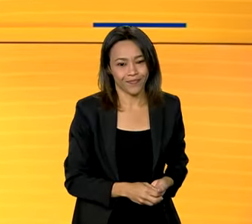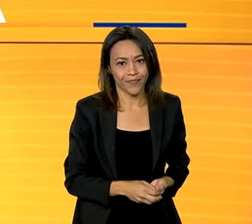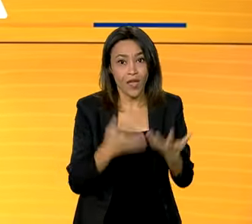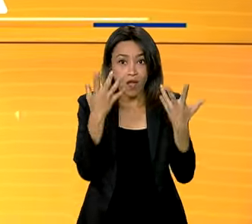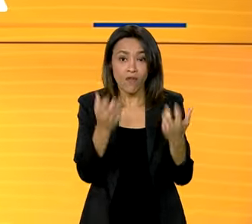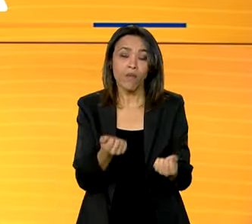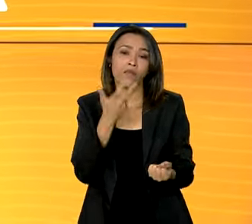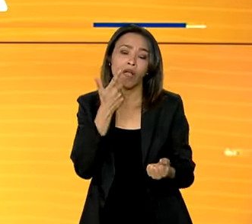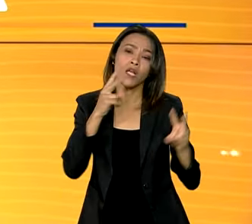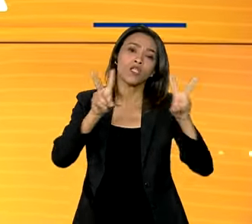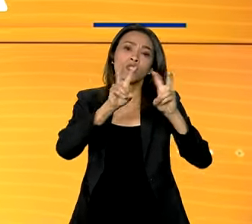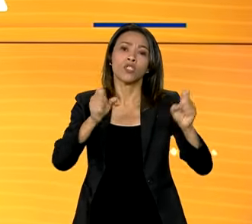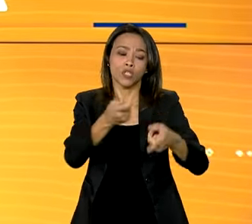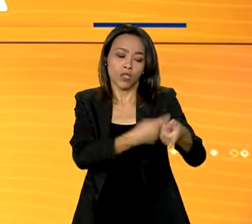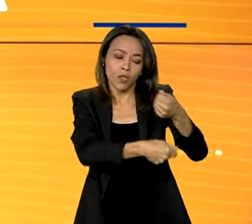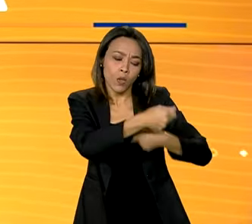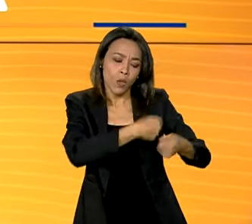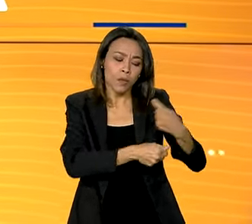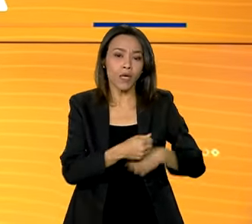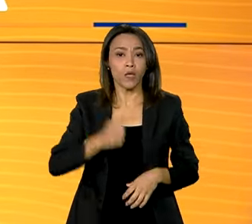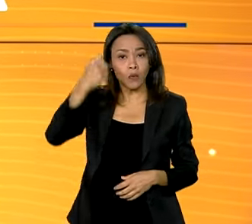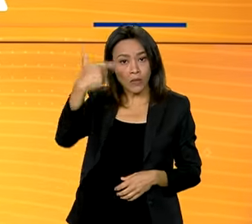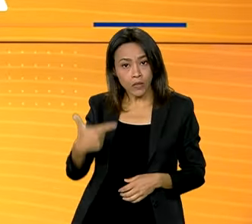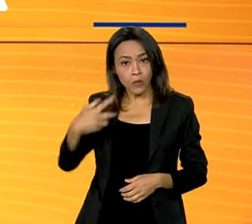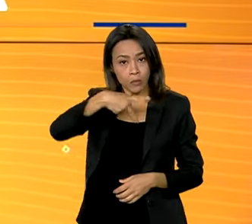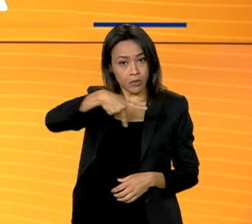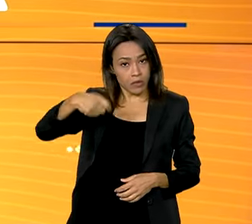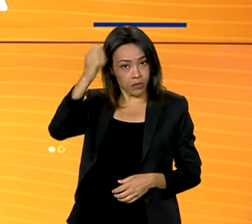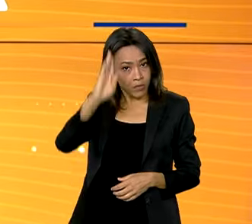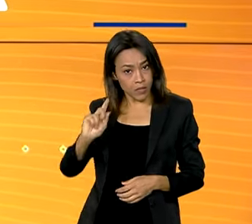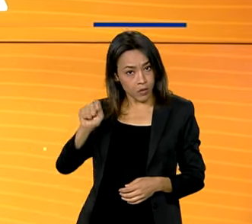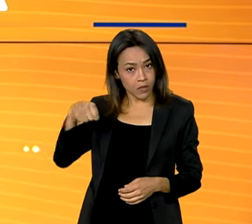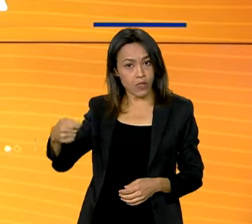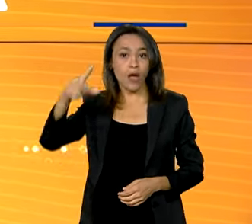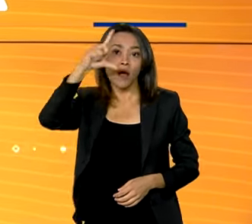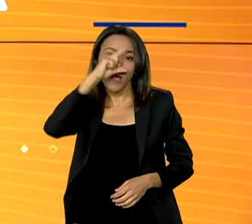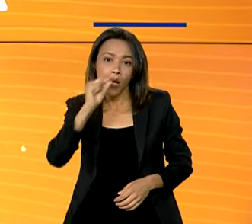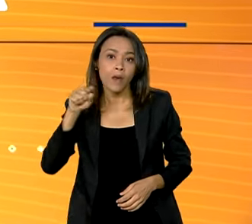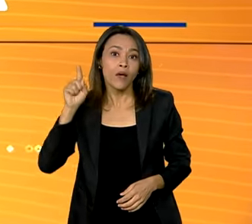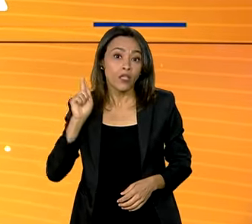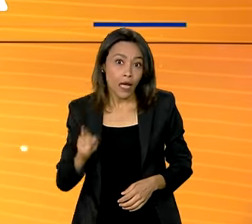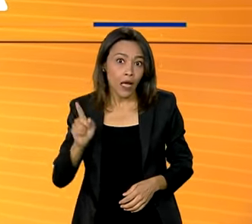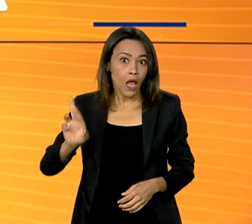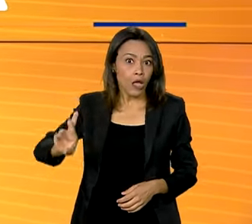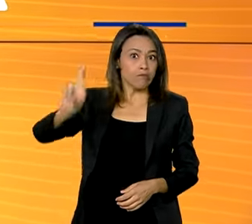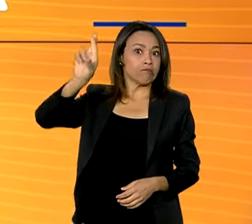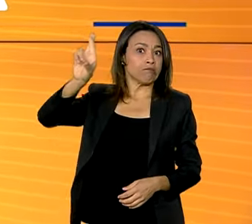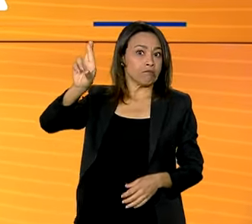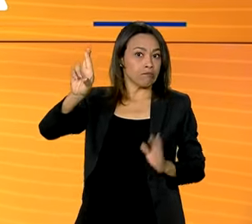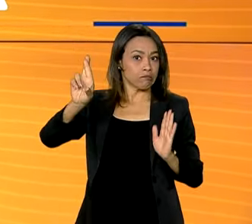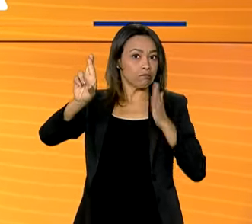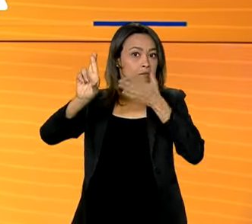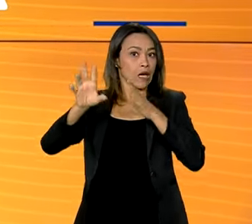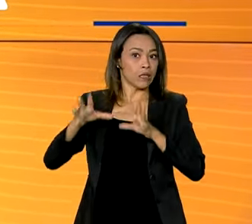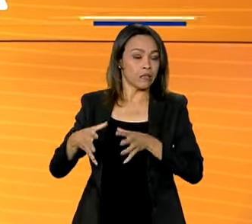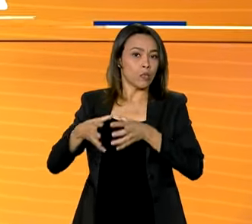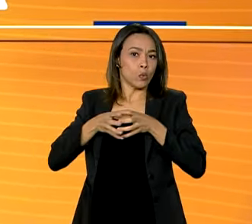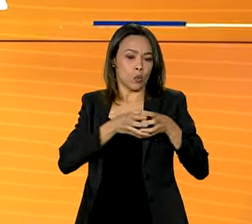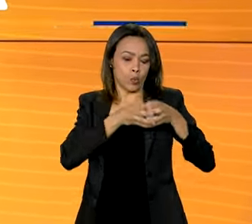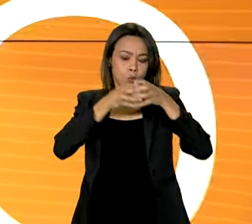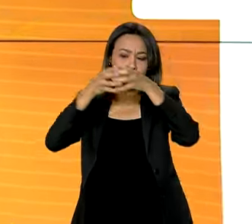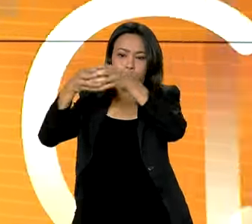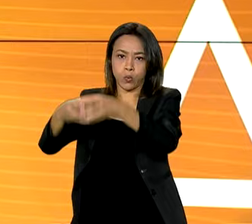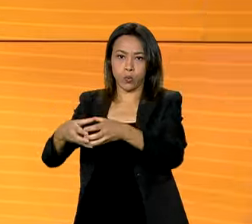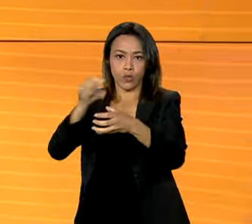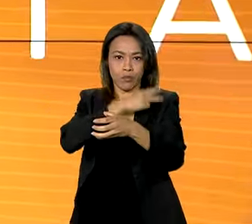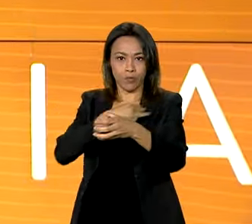Vamos falar um pouco de economia. O vice-presidente da República, Geraldo Alckmin, lidera uma delegação de ministros em